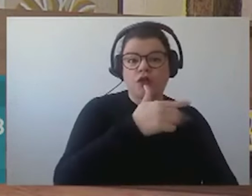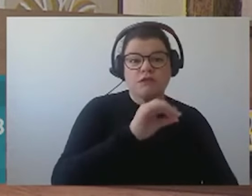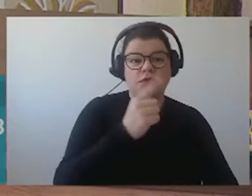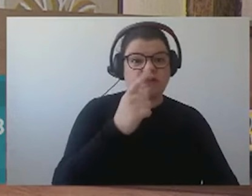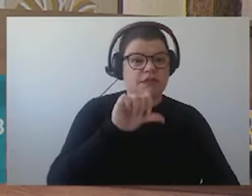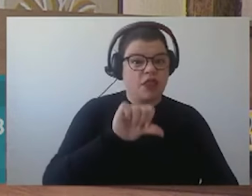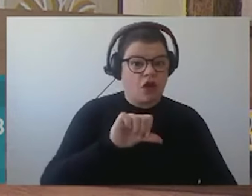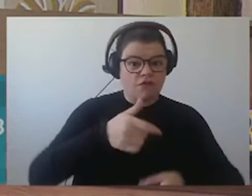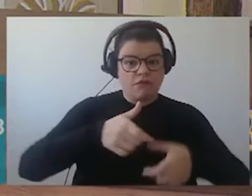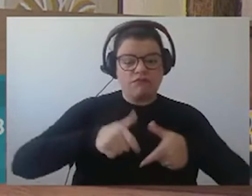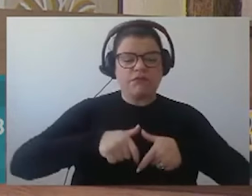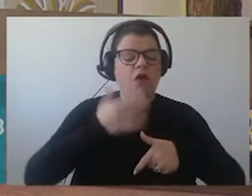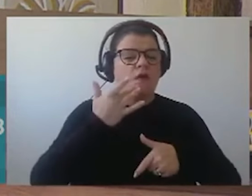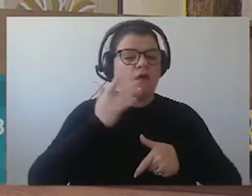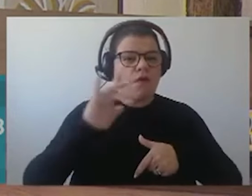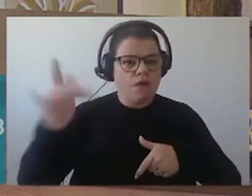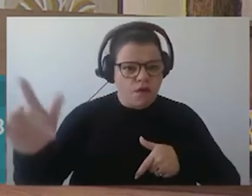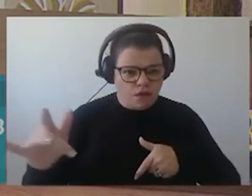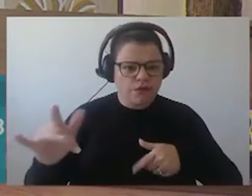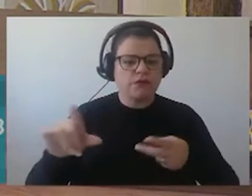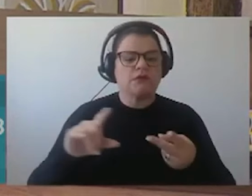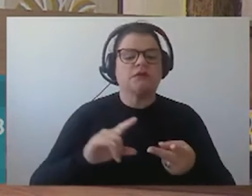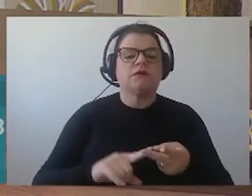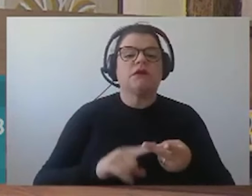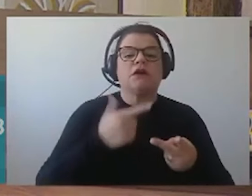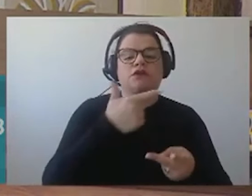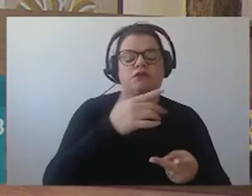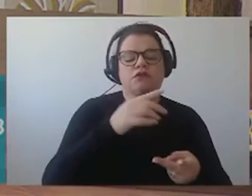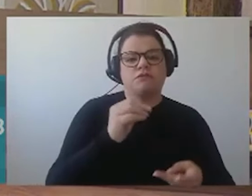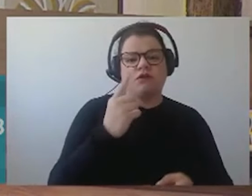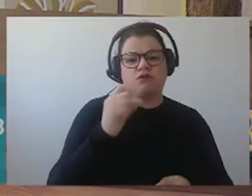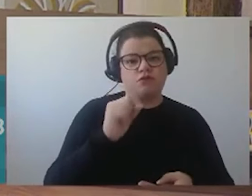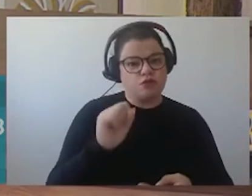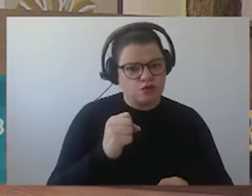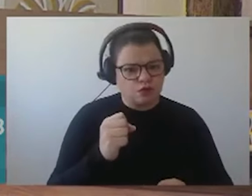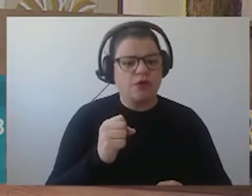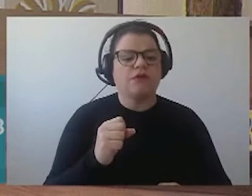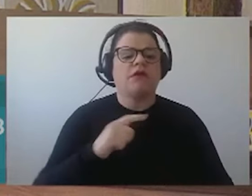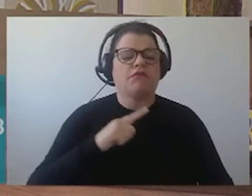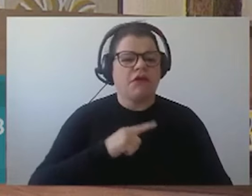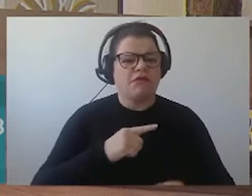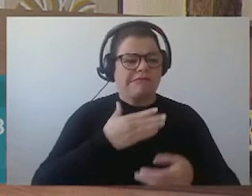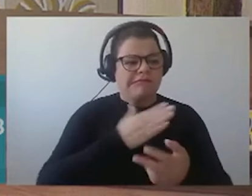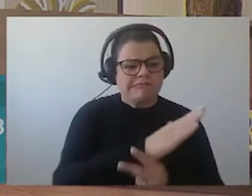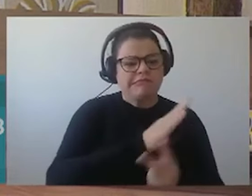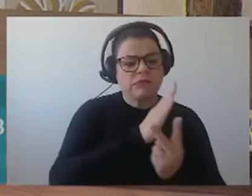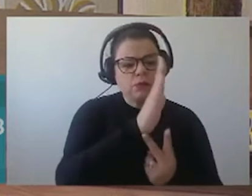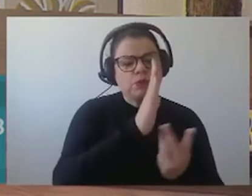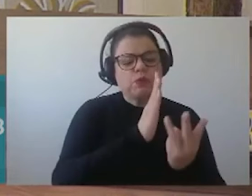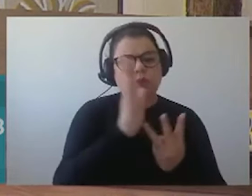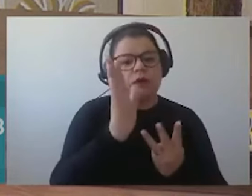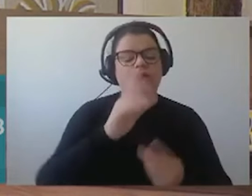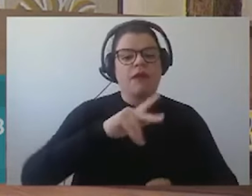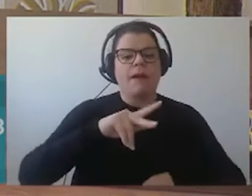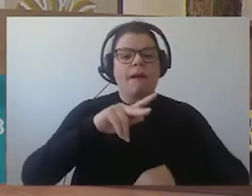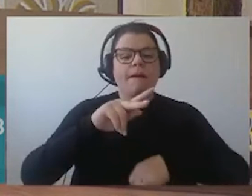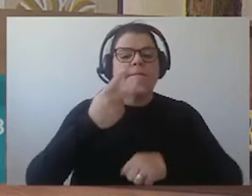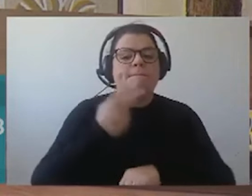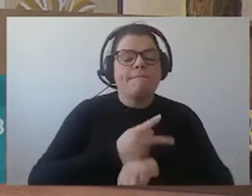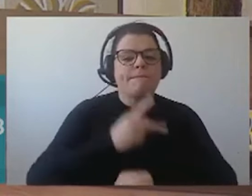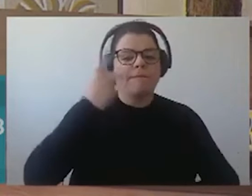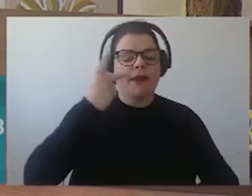Jogos Sul-Americanos, no Cochabamba, de 2018, no Team Relay, individual, respectivamente. Prata e bronze nos Jogos Mundiais e Militares